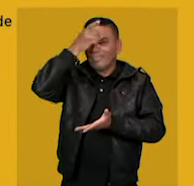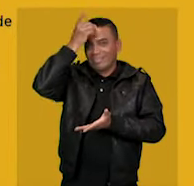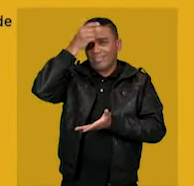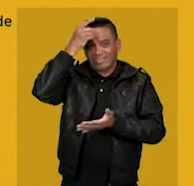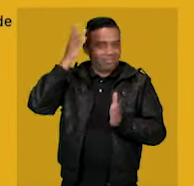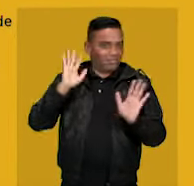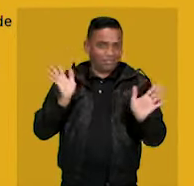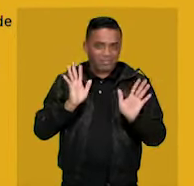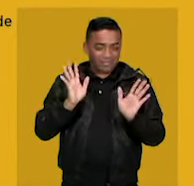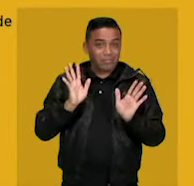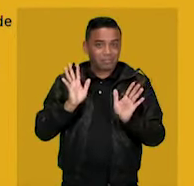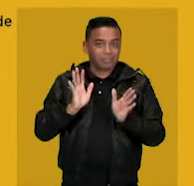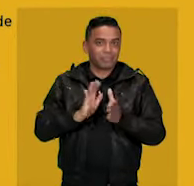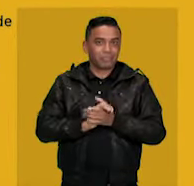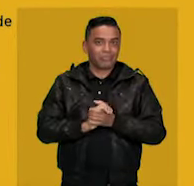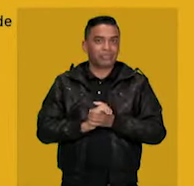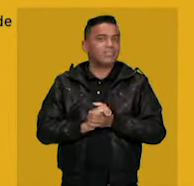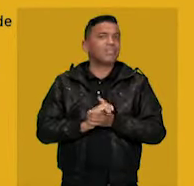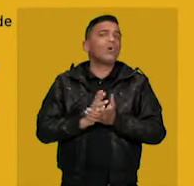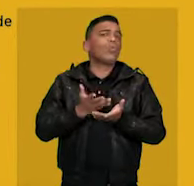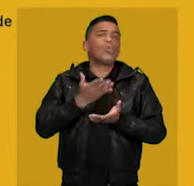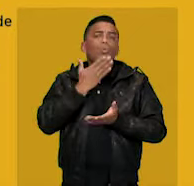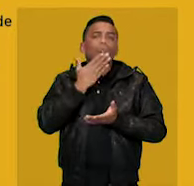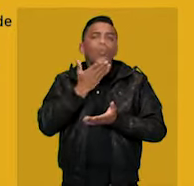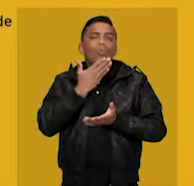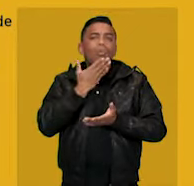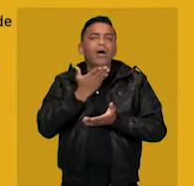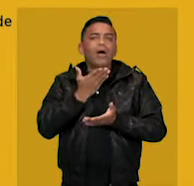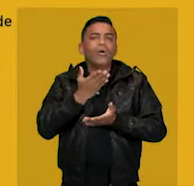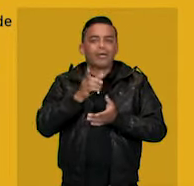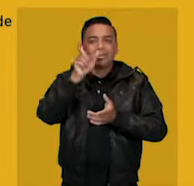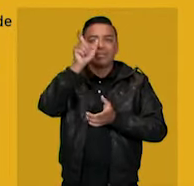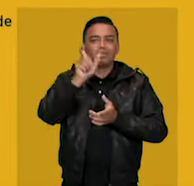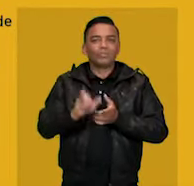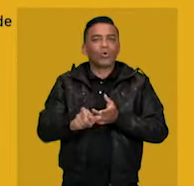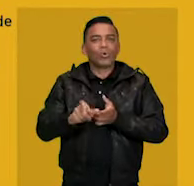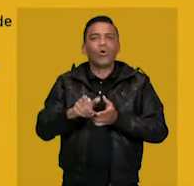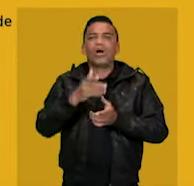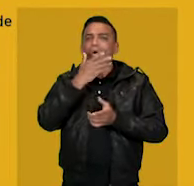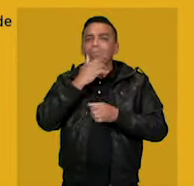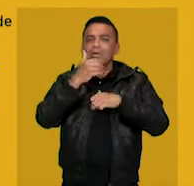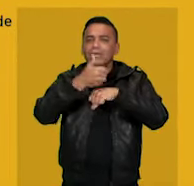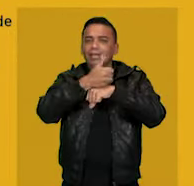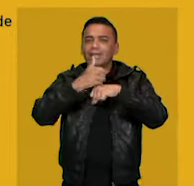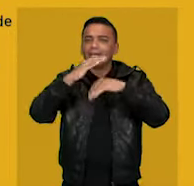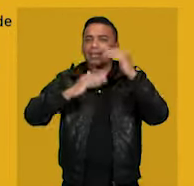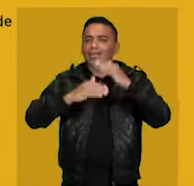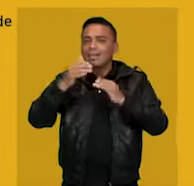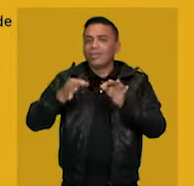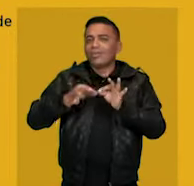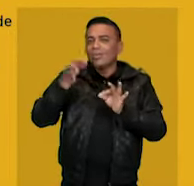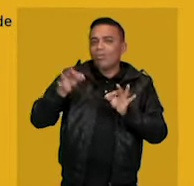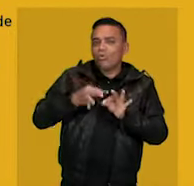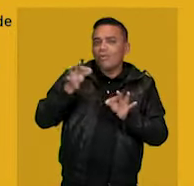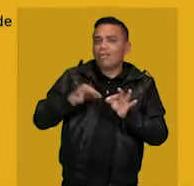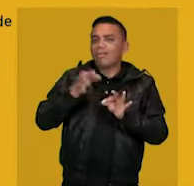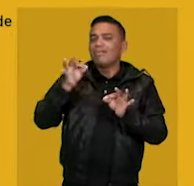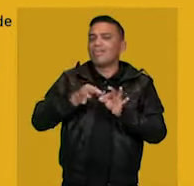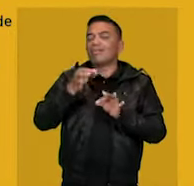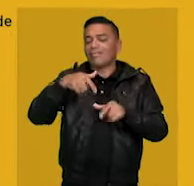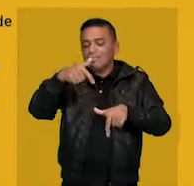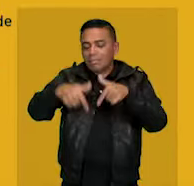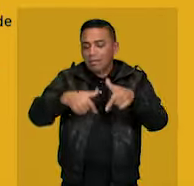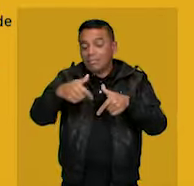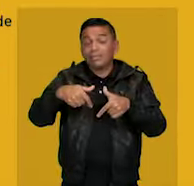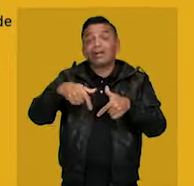estado inicial, começa lá, falando de um alfaiate que estava lá trabalhando, depois tem um conflito, ele tem o problema com